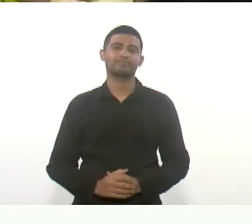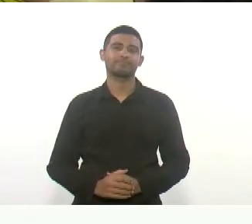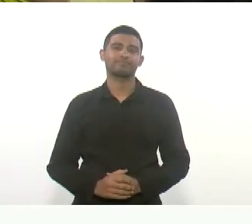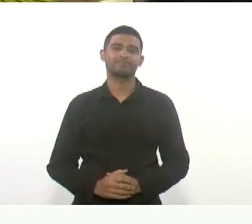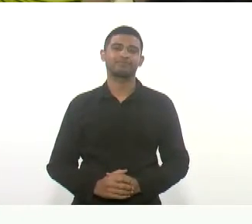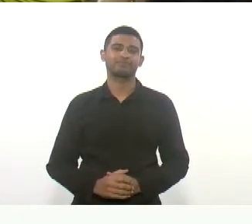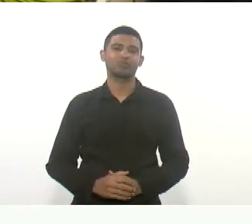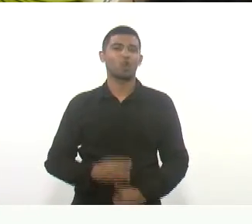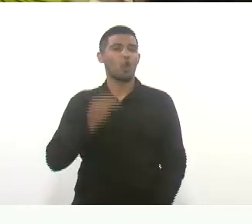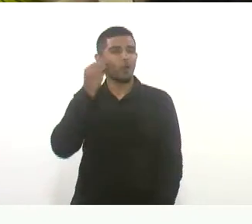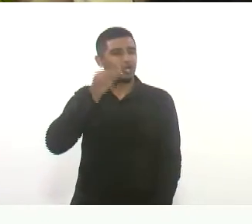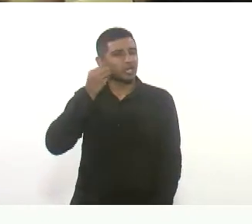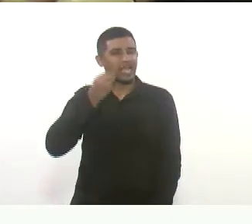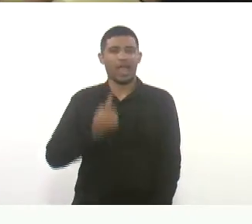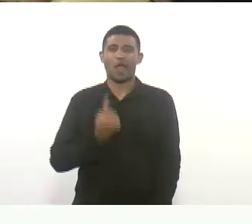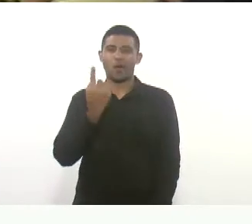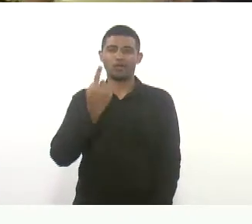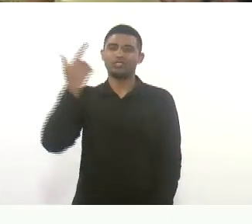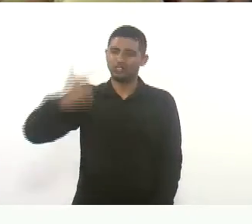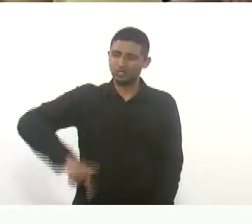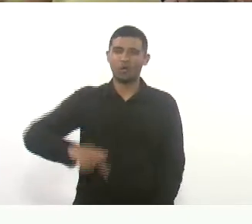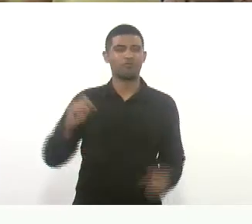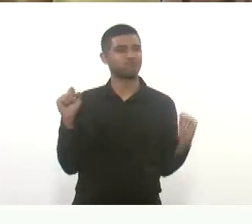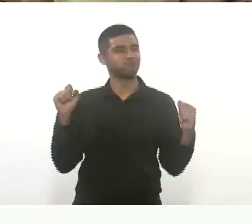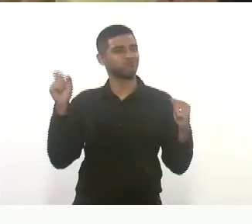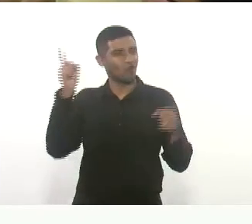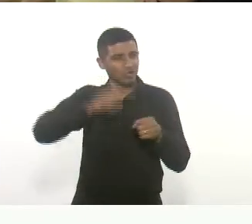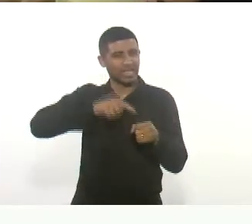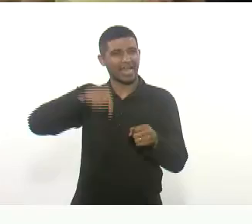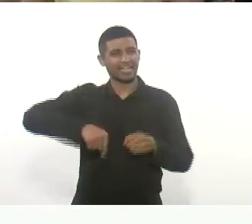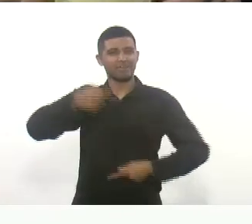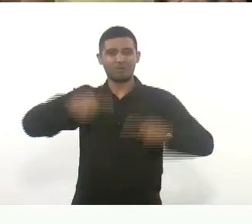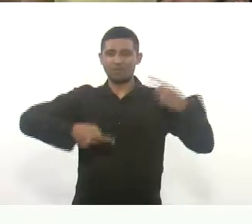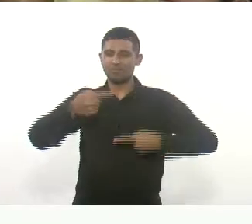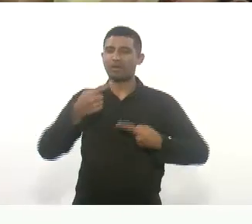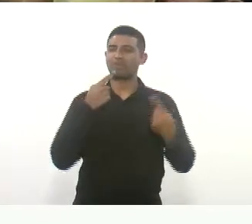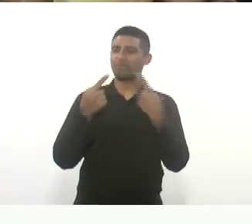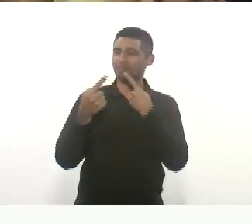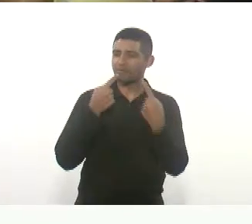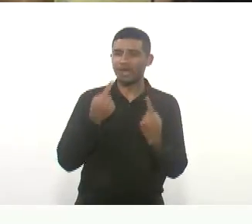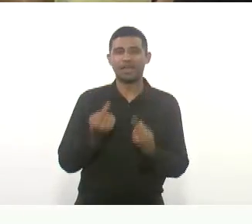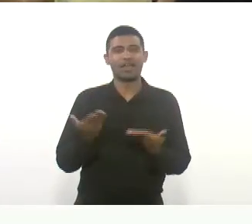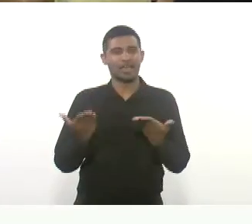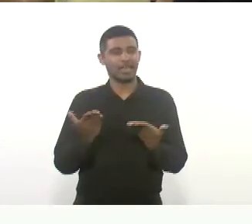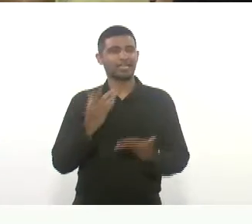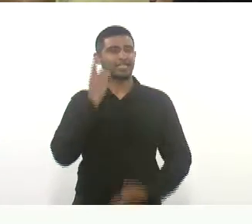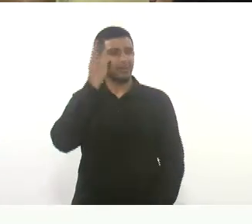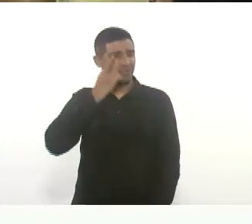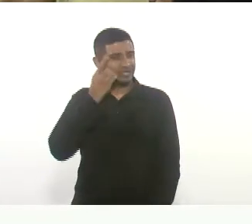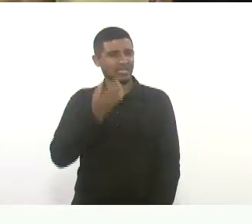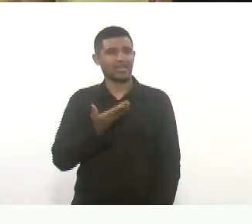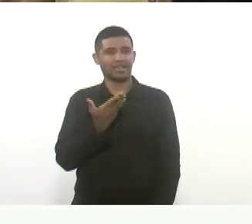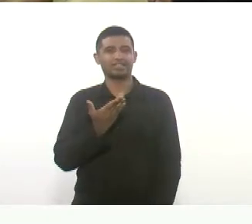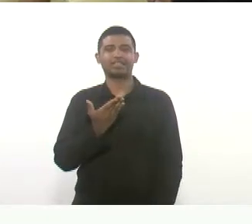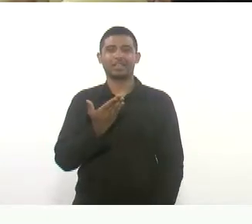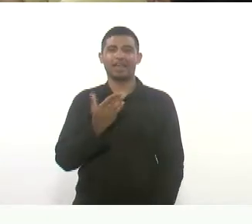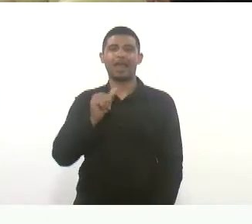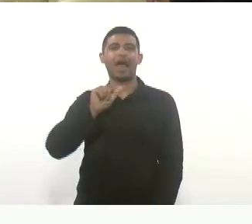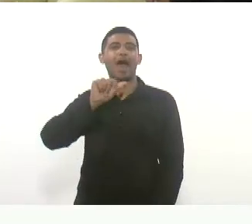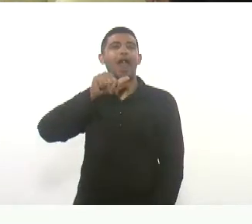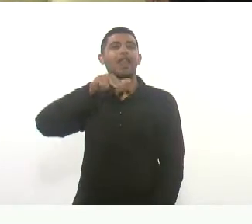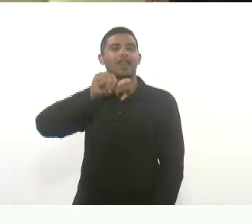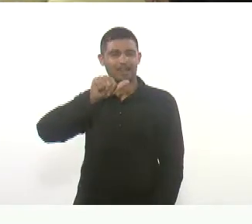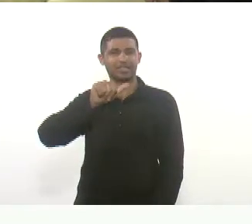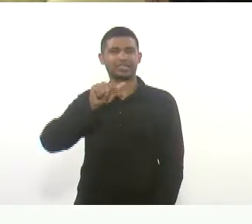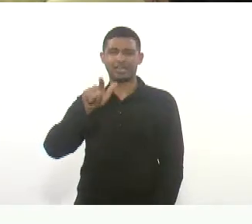Oportunidade única estar aqui mais uma vez, conversando, debatendo, comentar aqui a deputada, subsecretária, deputada Alana,